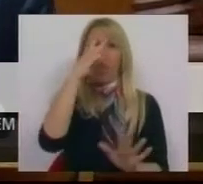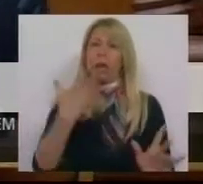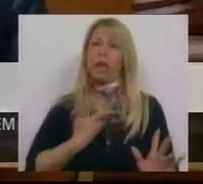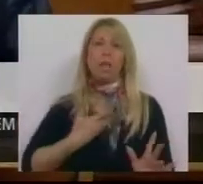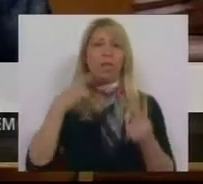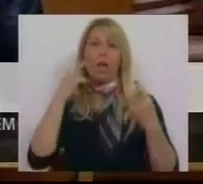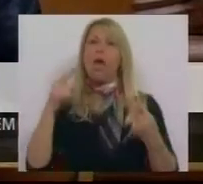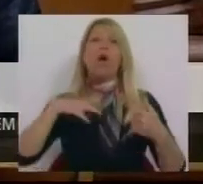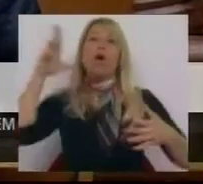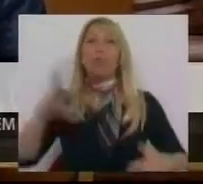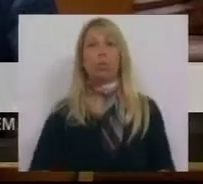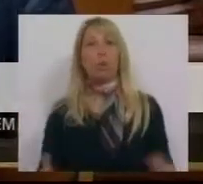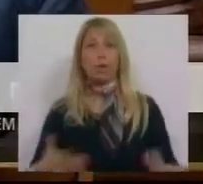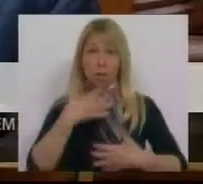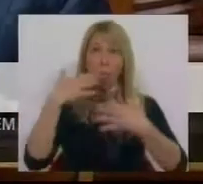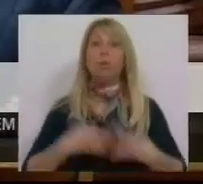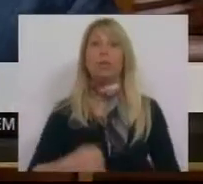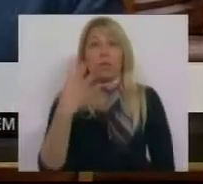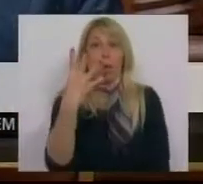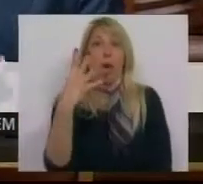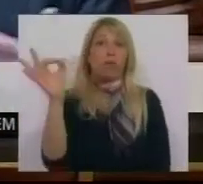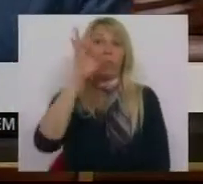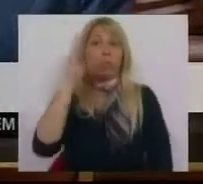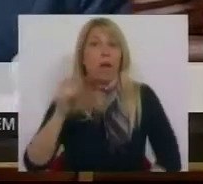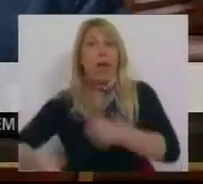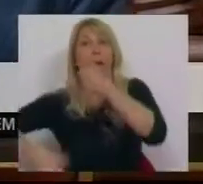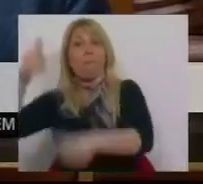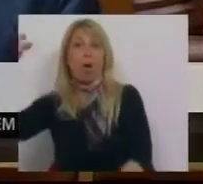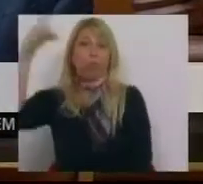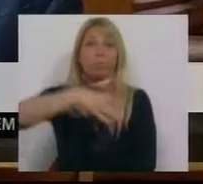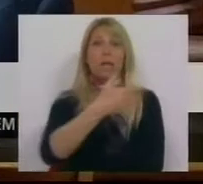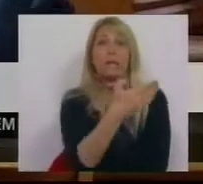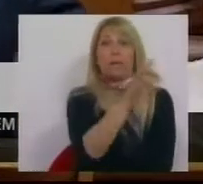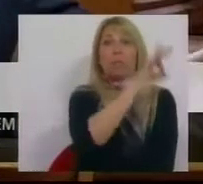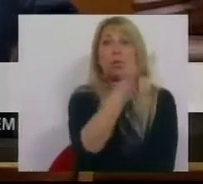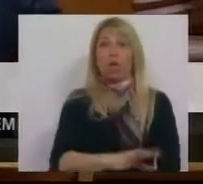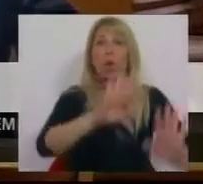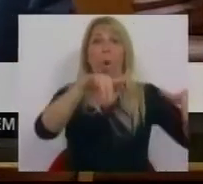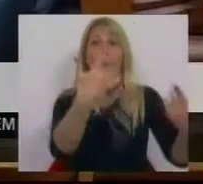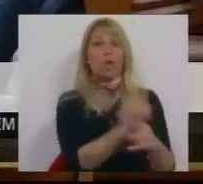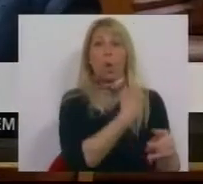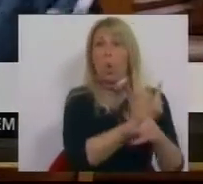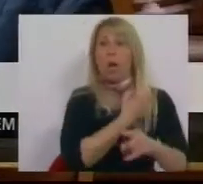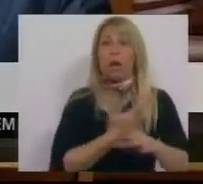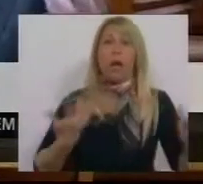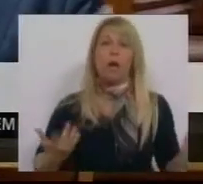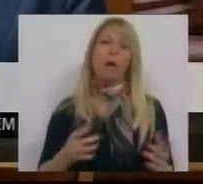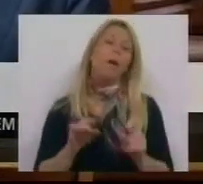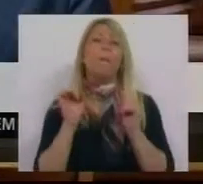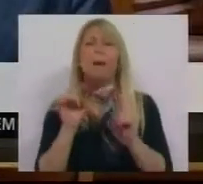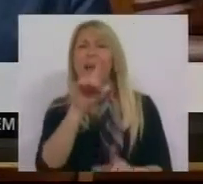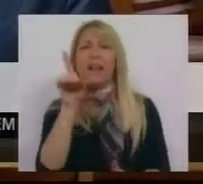Com certeza, 4% é melhor do que 7% ou outra qualquer variável, mas não é